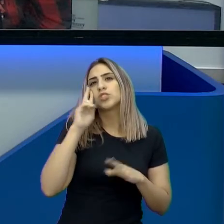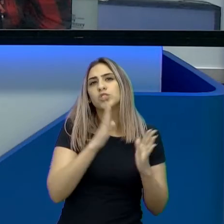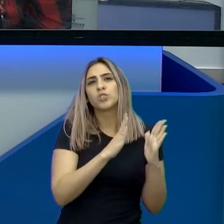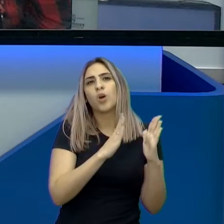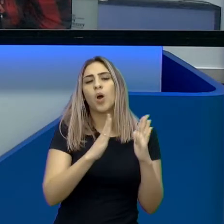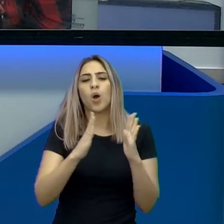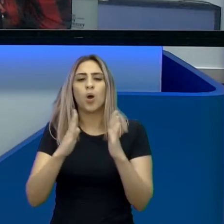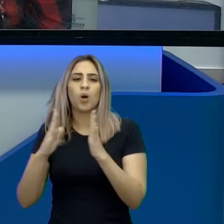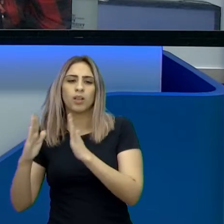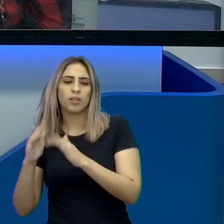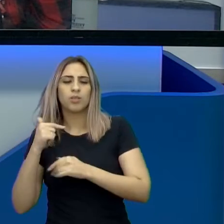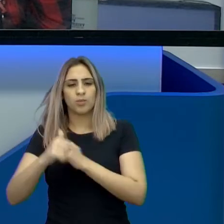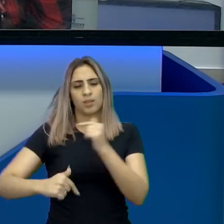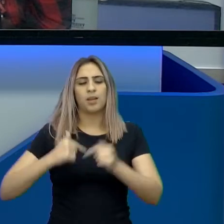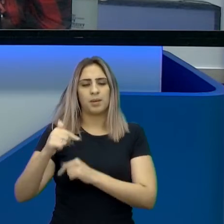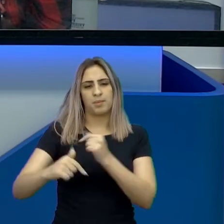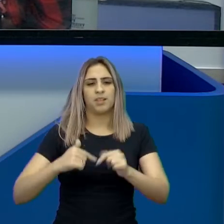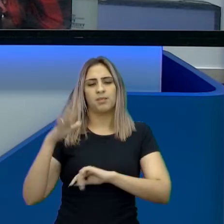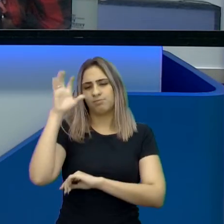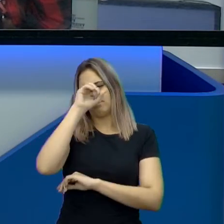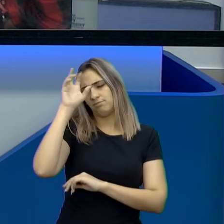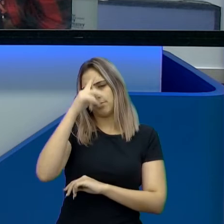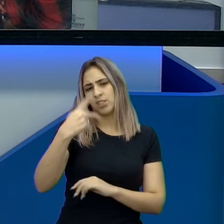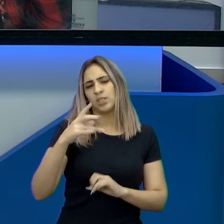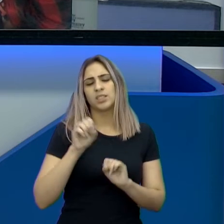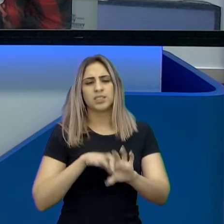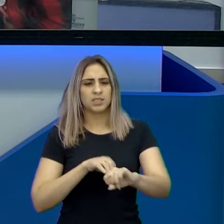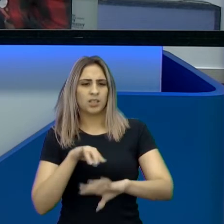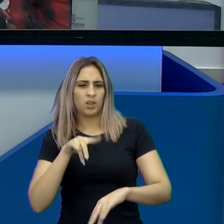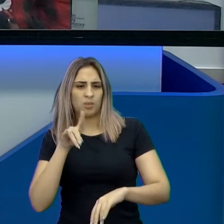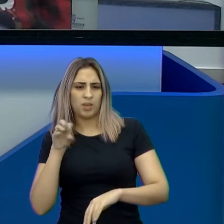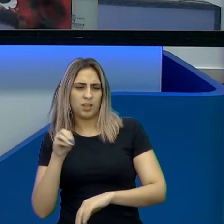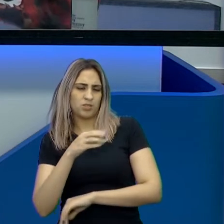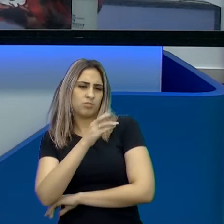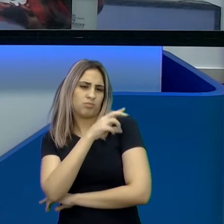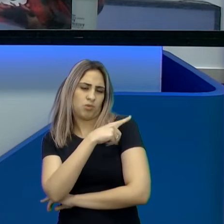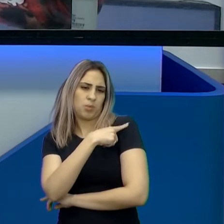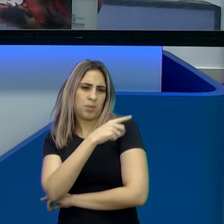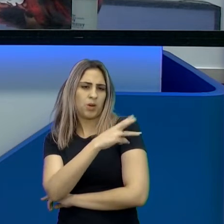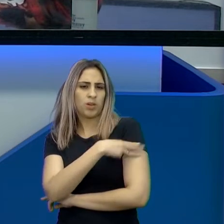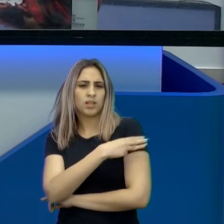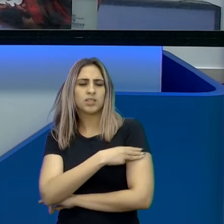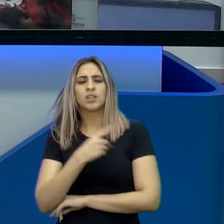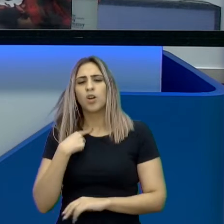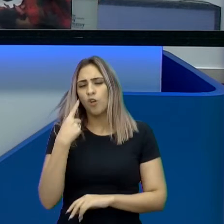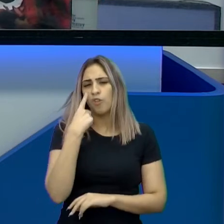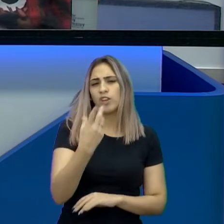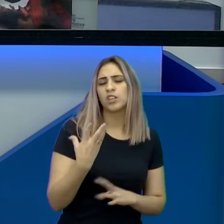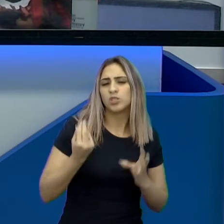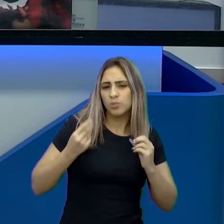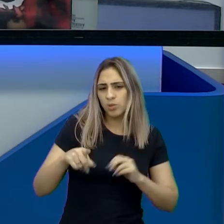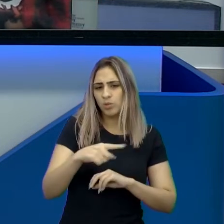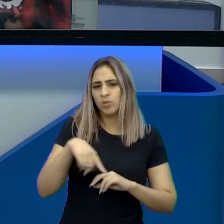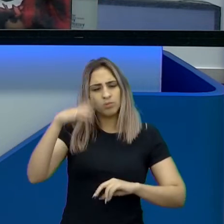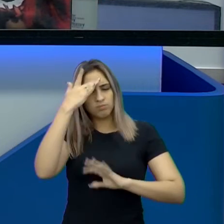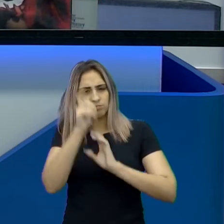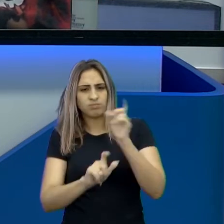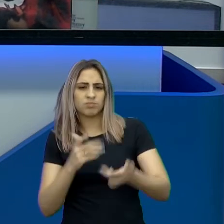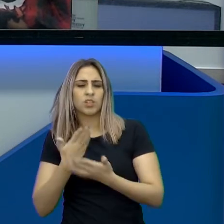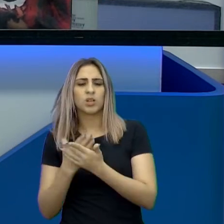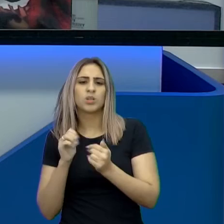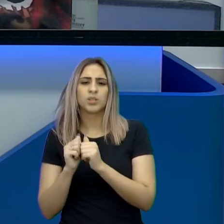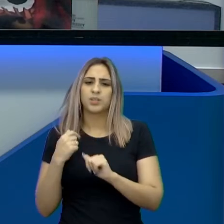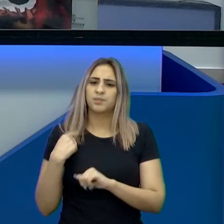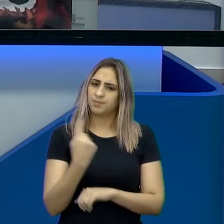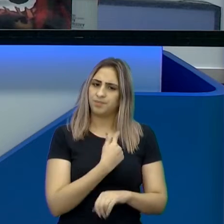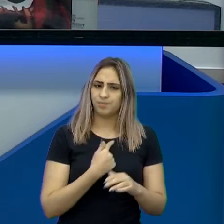mesmo do trabalho, da aprendizagem no ensino médio. Nossa, ideia é muito legal. Porque eu vejo muitas vezes, pelo menos da galera que estudou comigo,